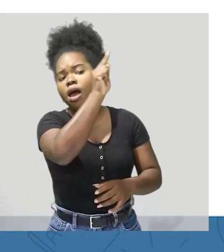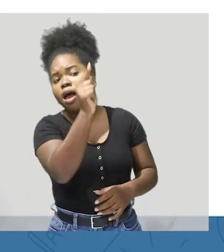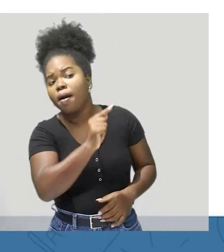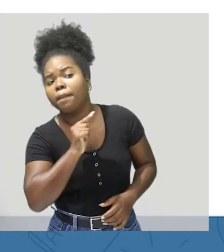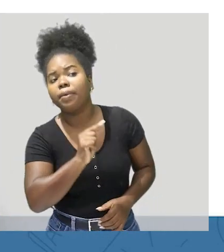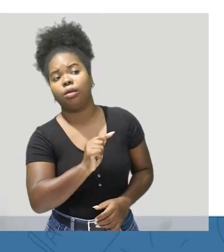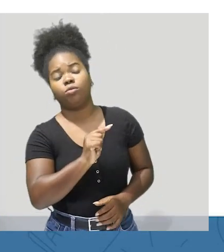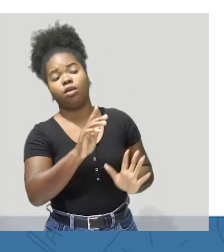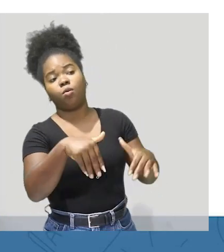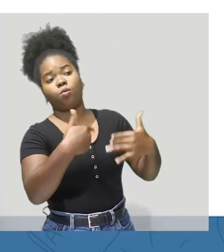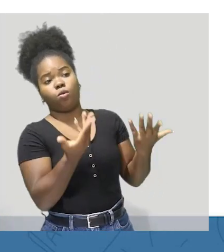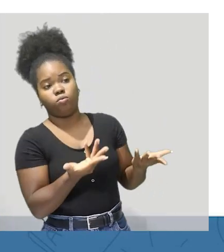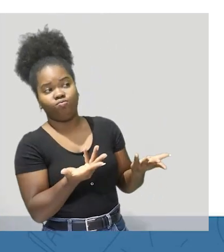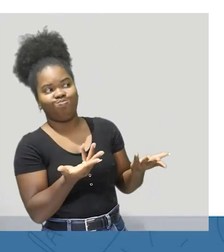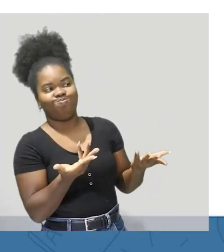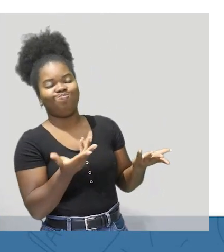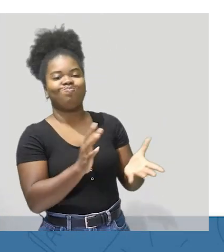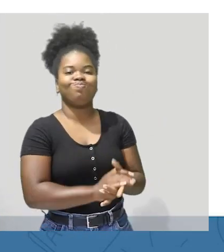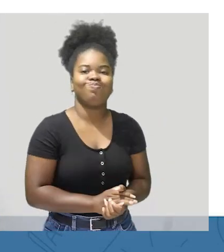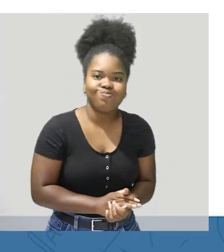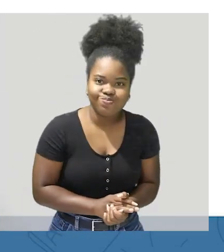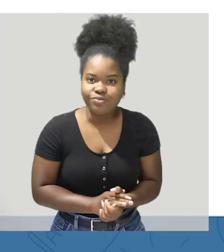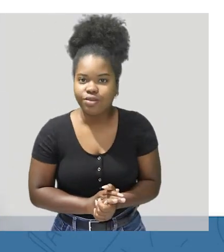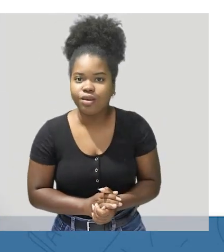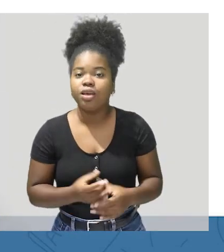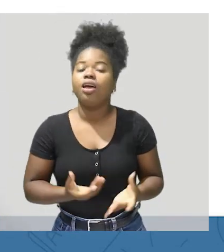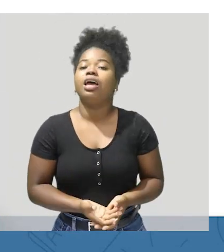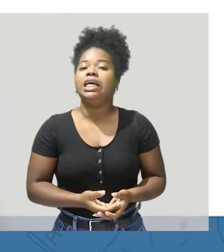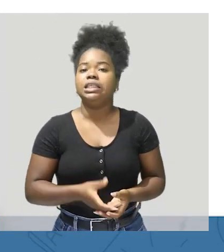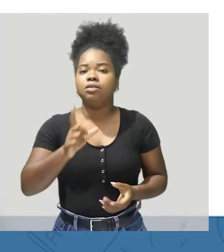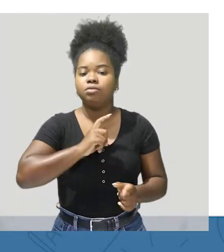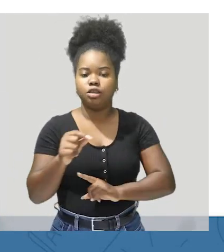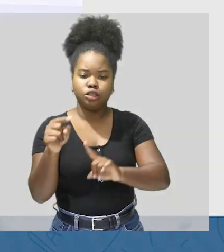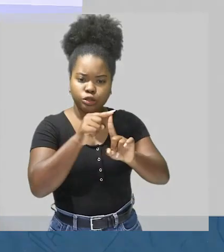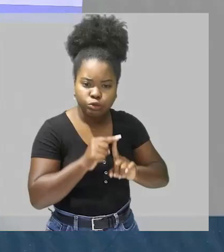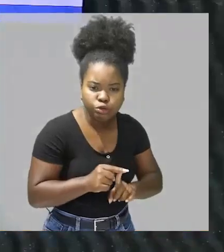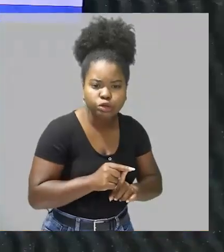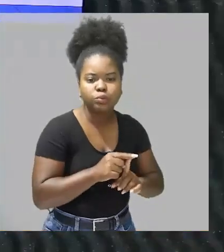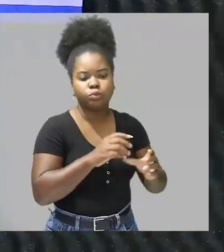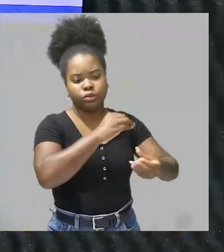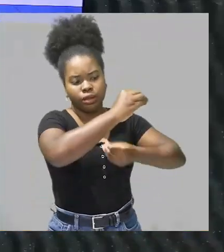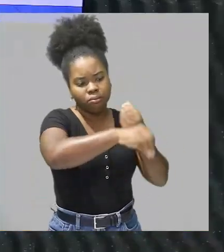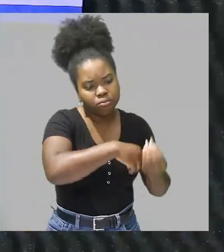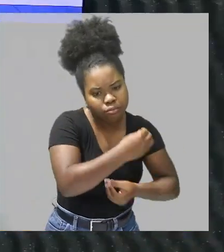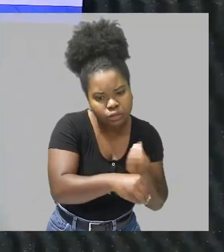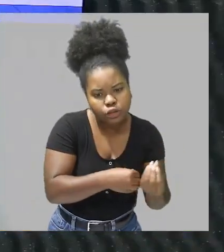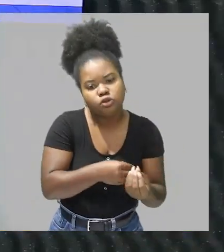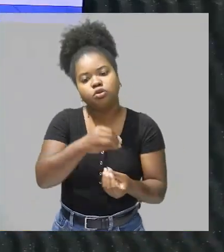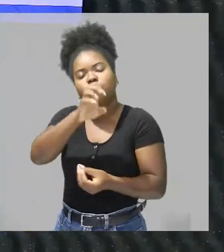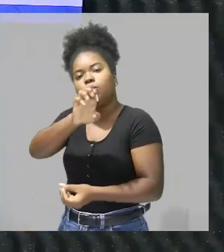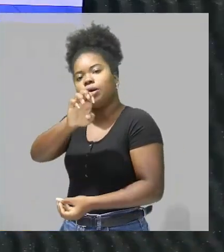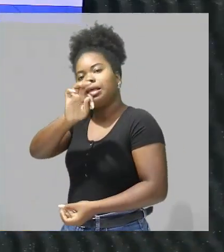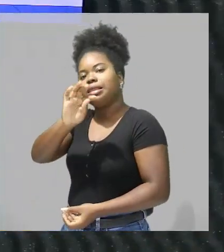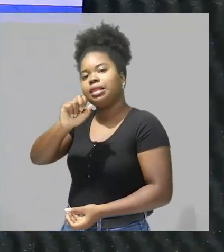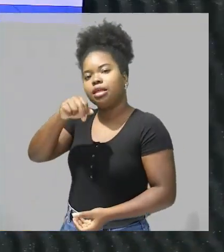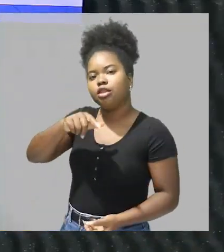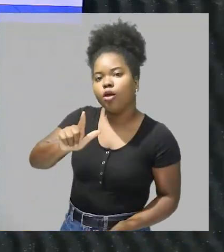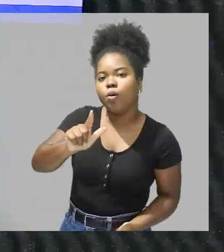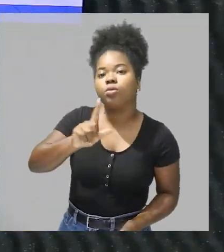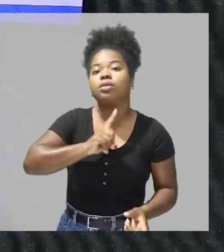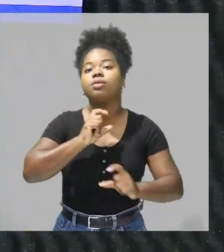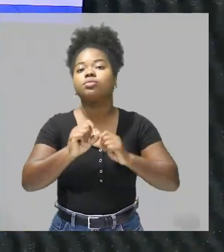quer pode-se afirmar que entre os produtos da combustão do etanol estão presentes